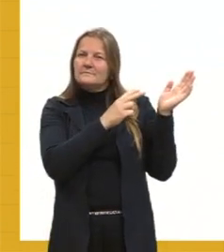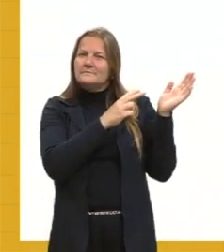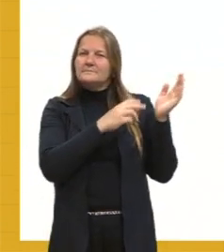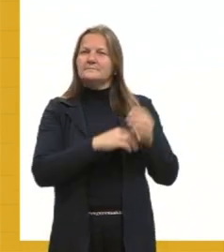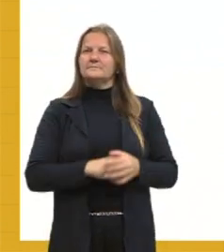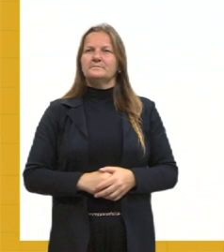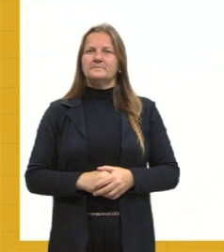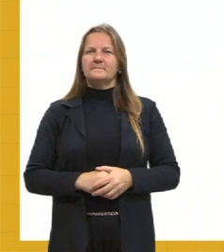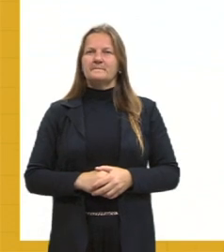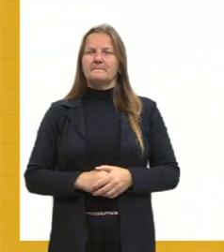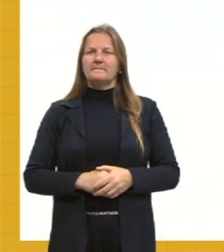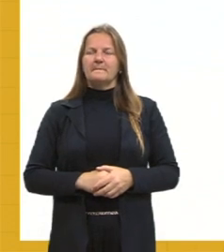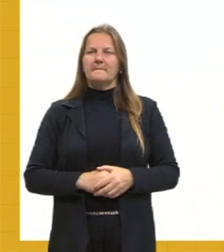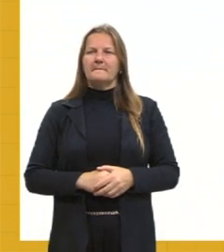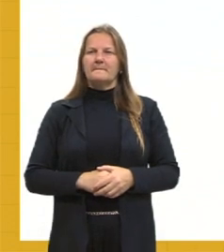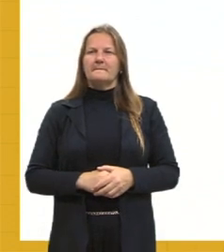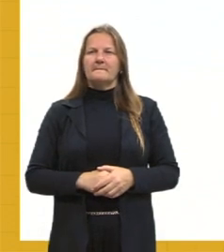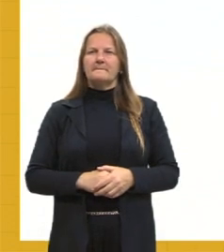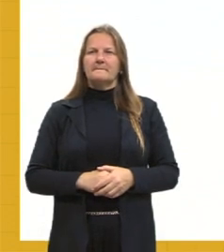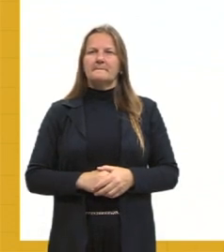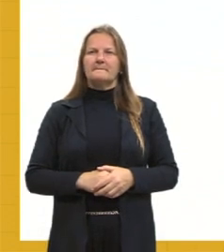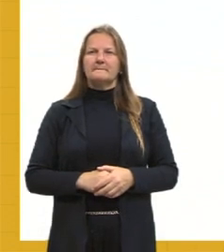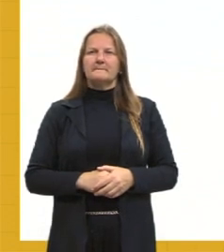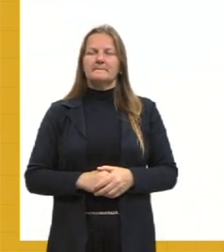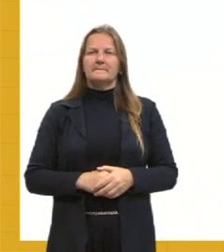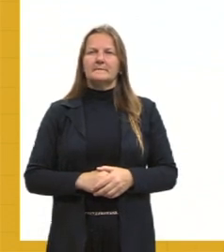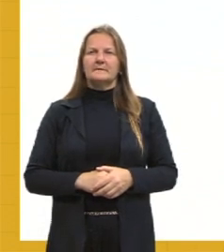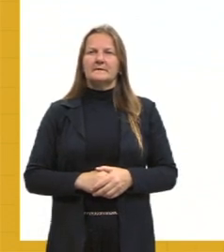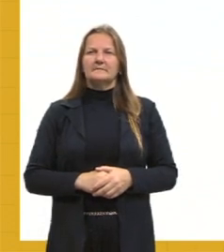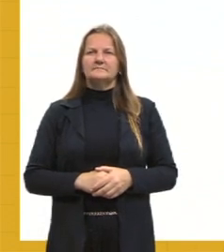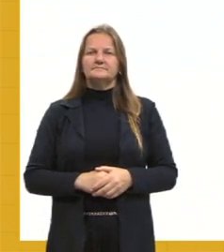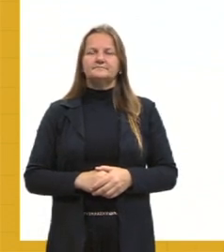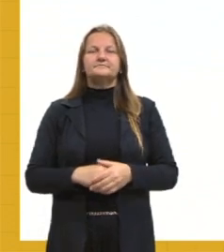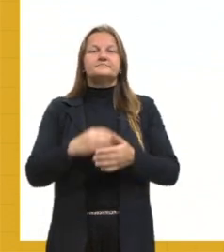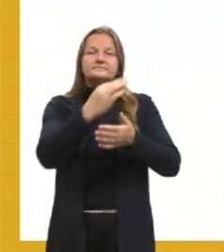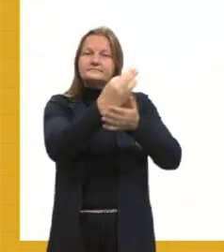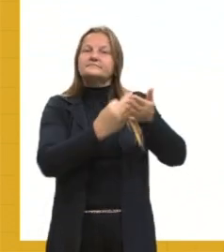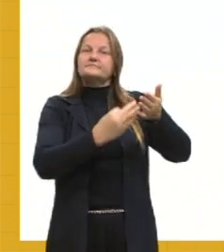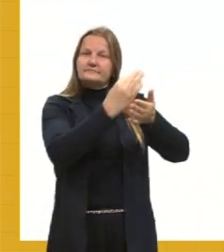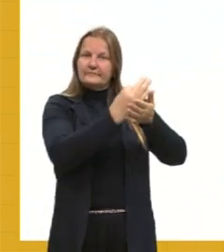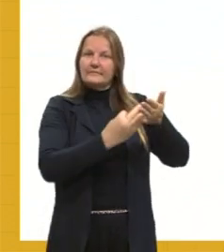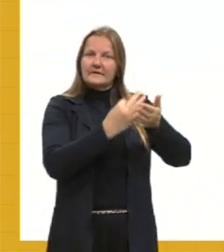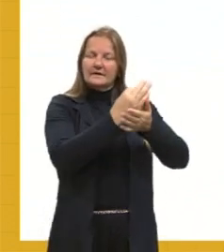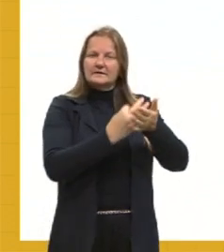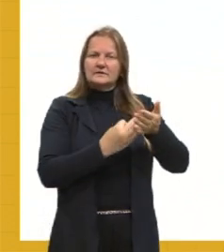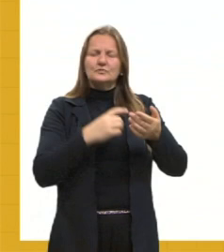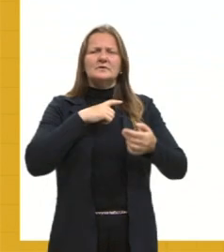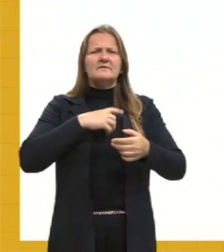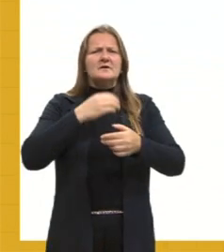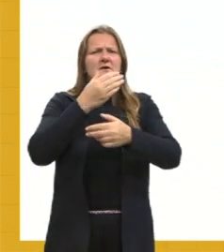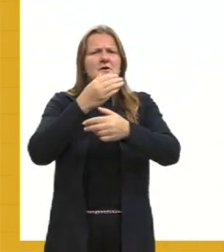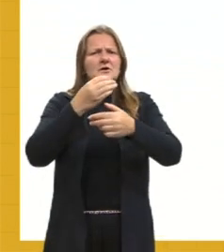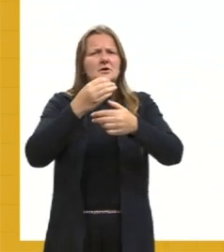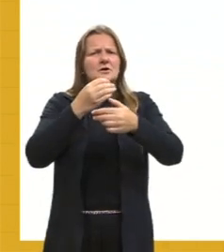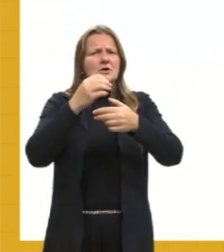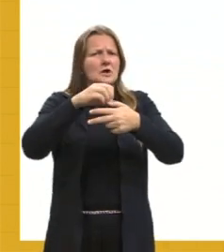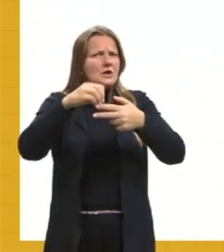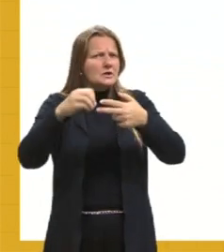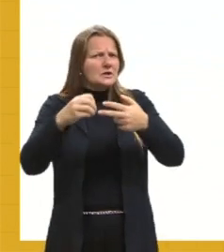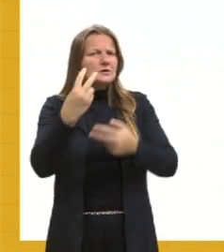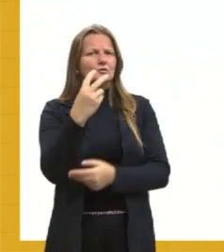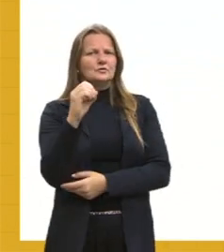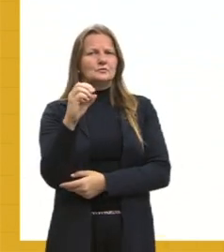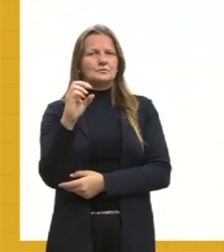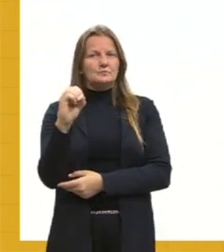sobre esse texto bem gente olha só esse texto ele foi cobrado no ENEM de 2009